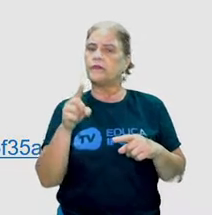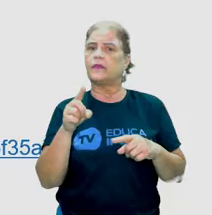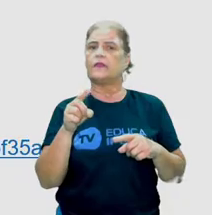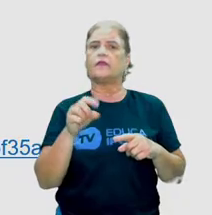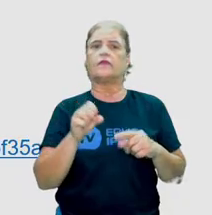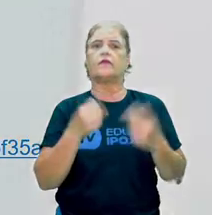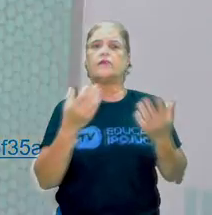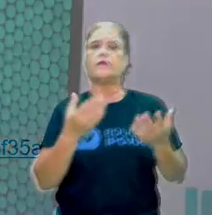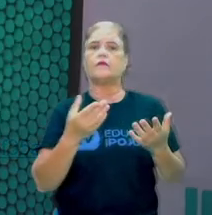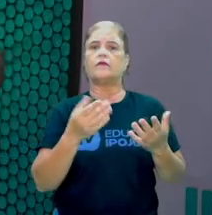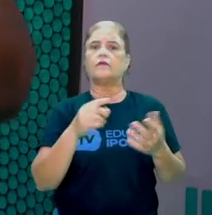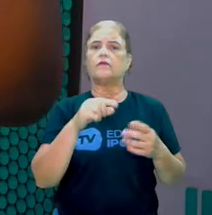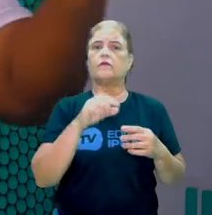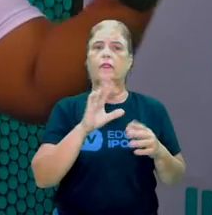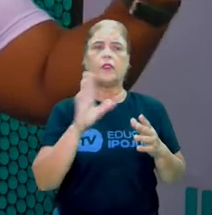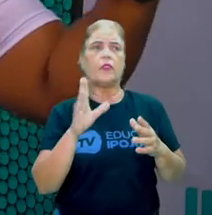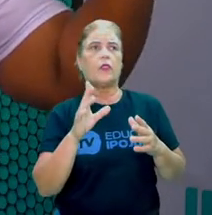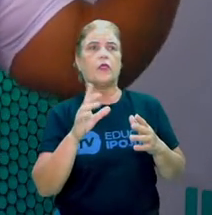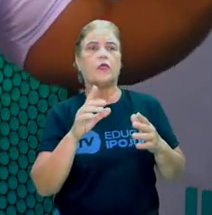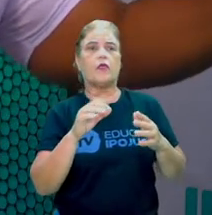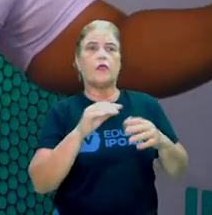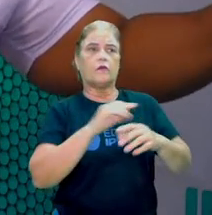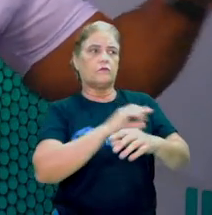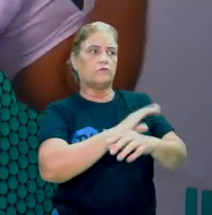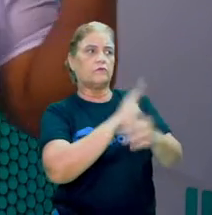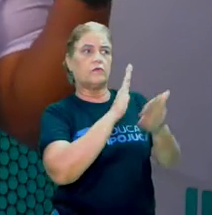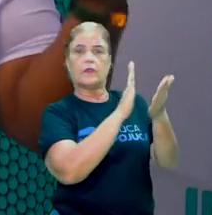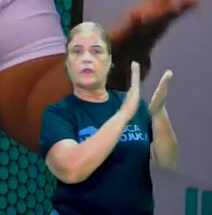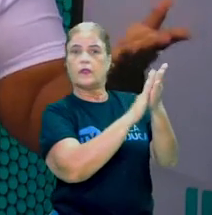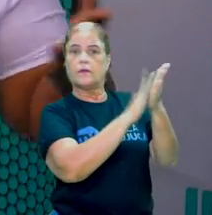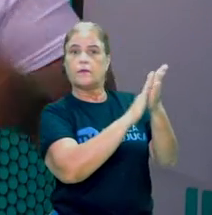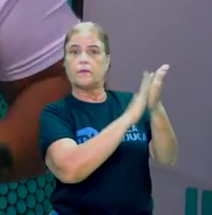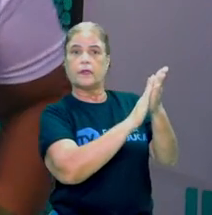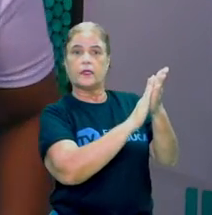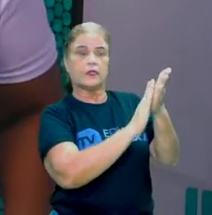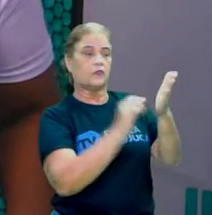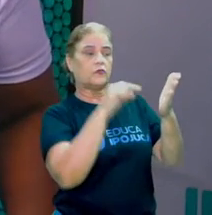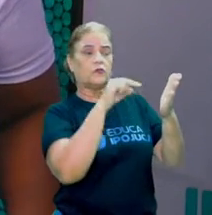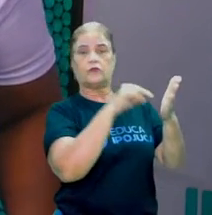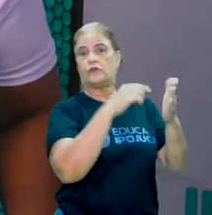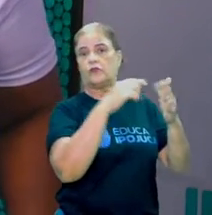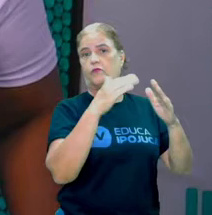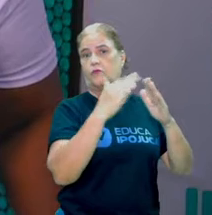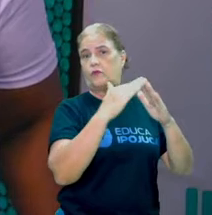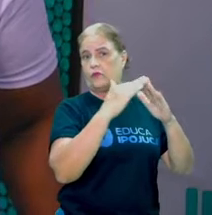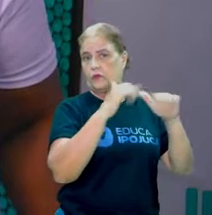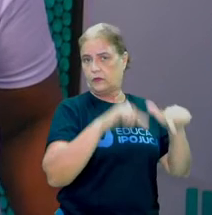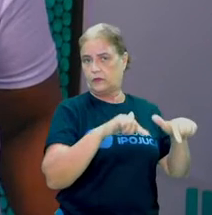simplesmente riscos no interior das cavernas onde eles habitavam,